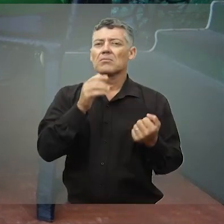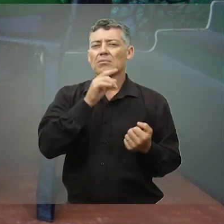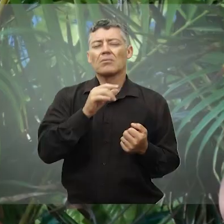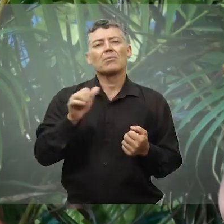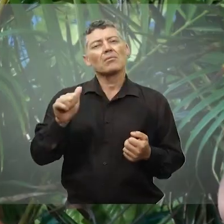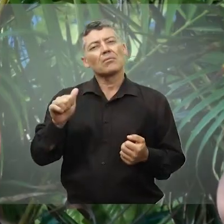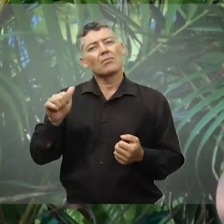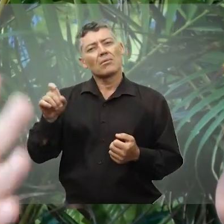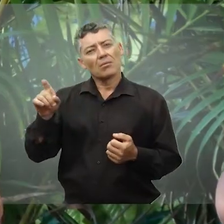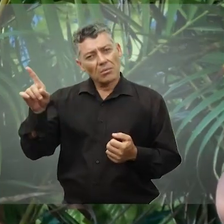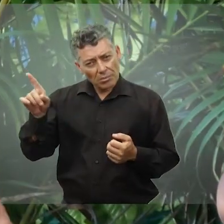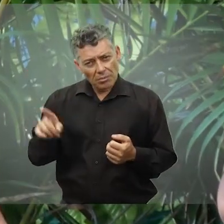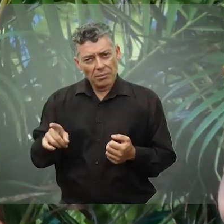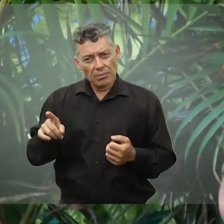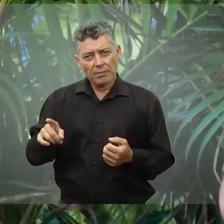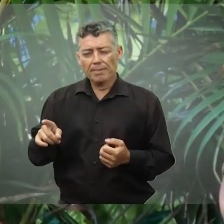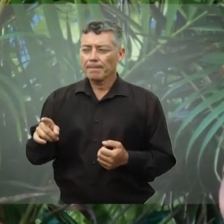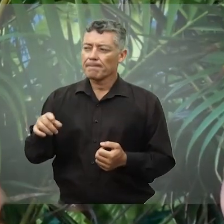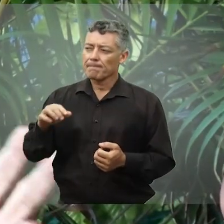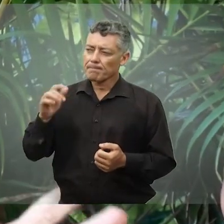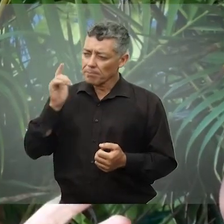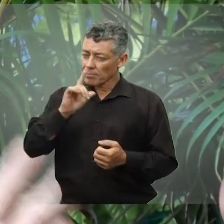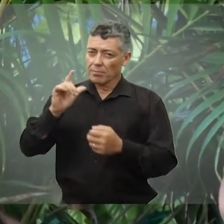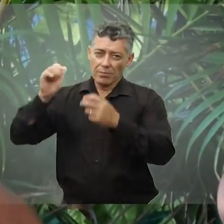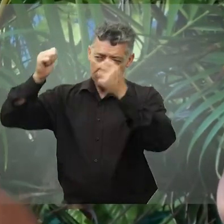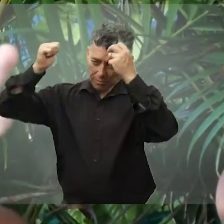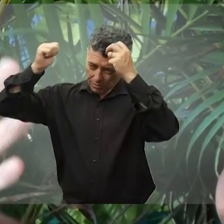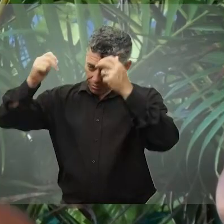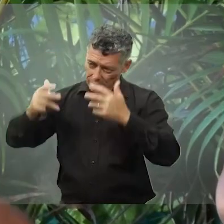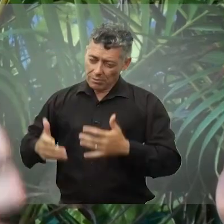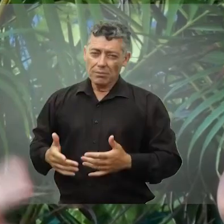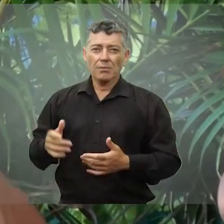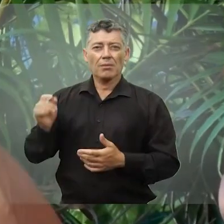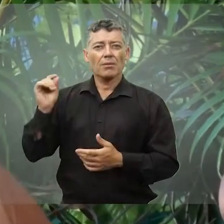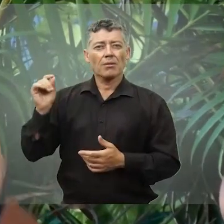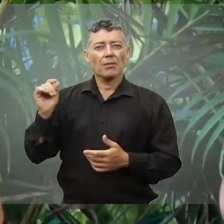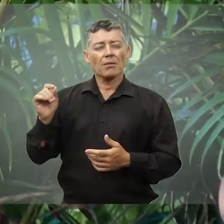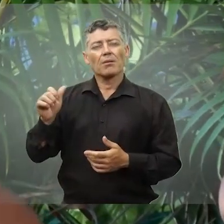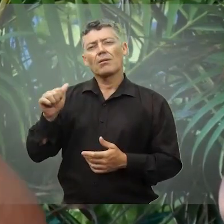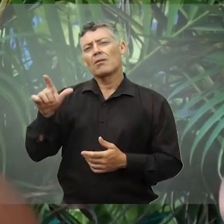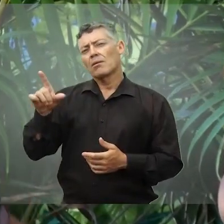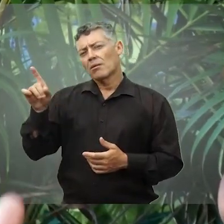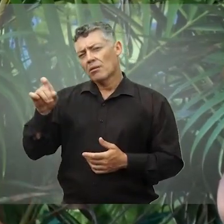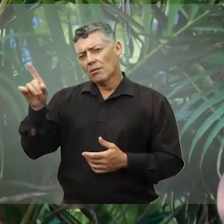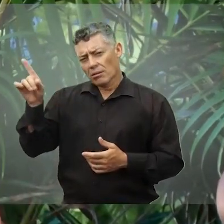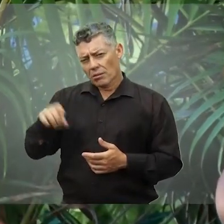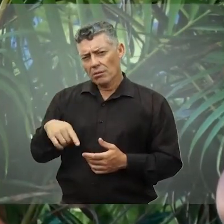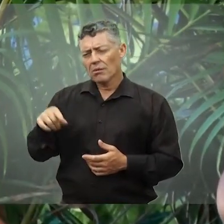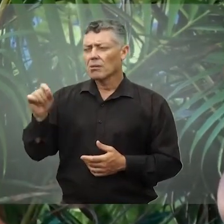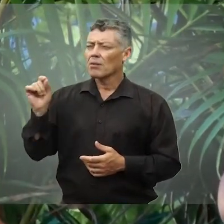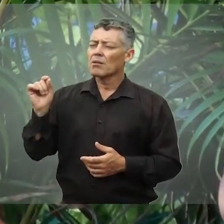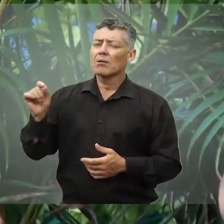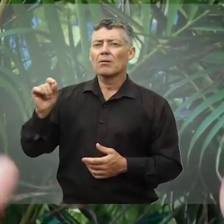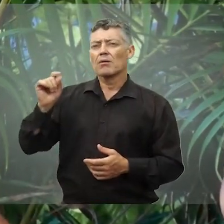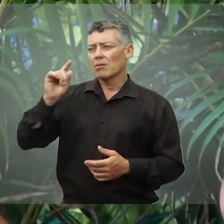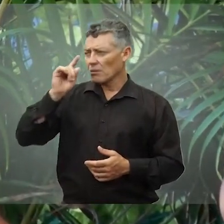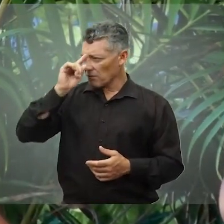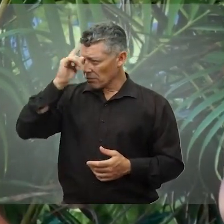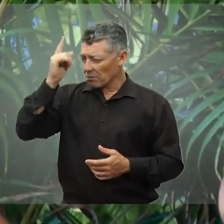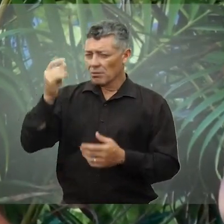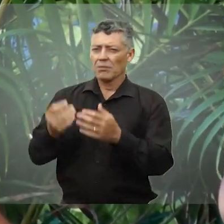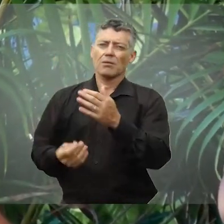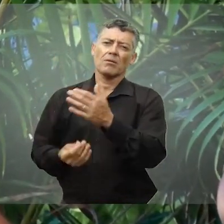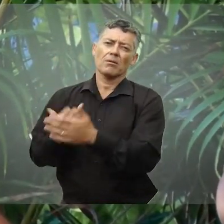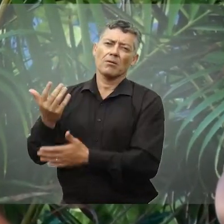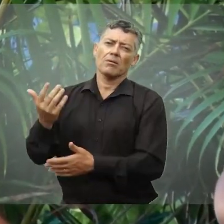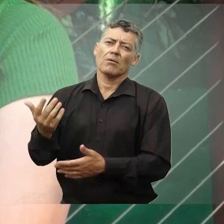axé, aproveitando até para explicar, apesar desse termo axé ter sido um termo criado